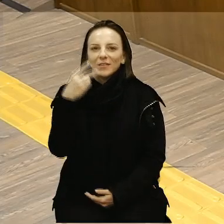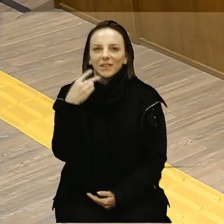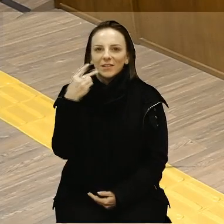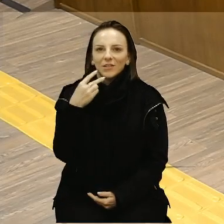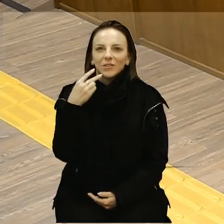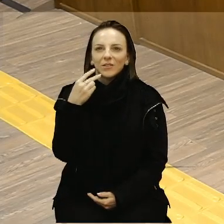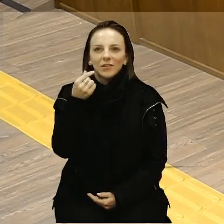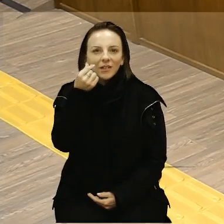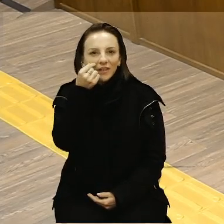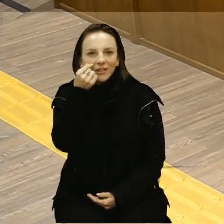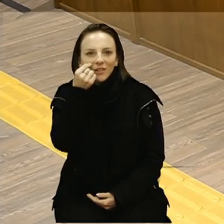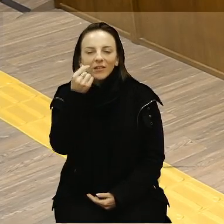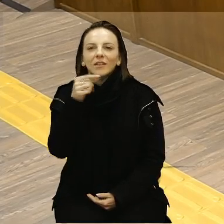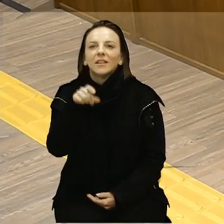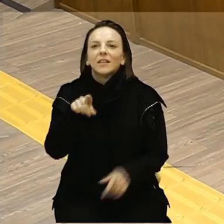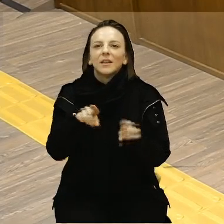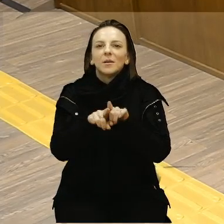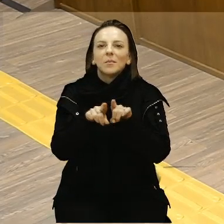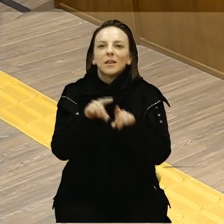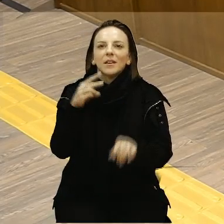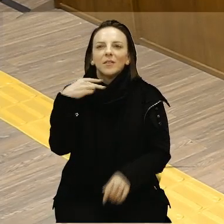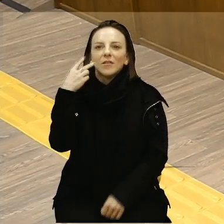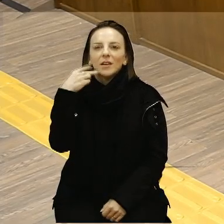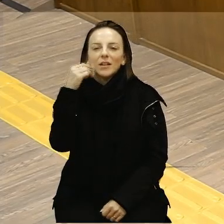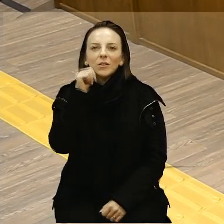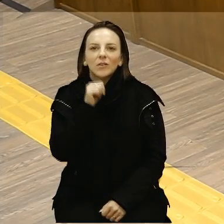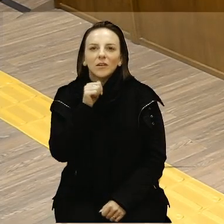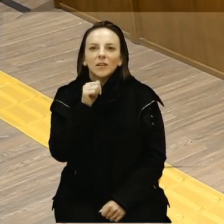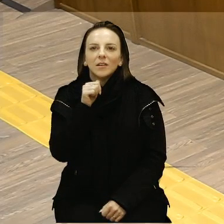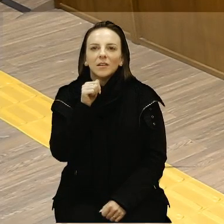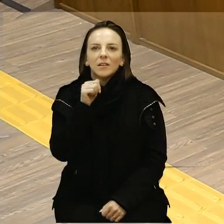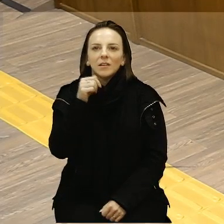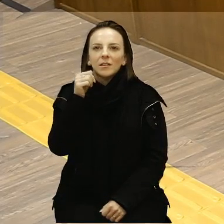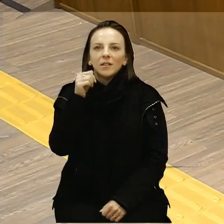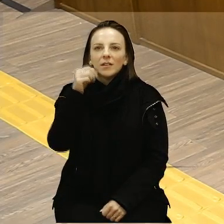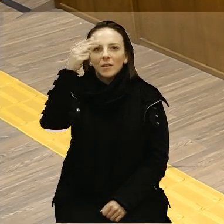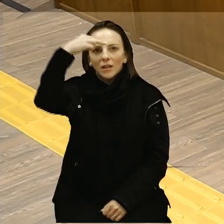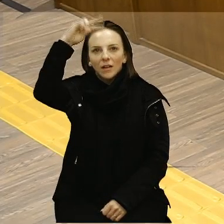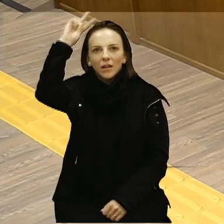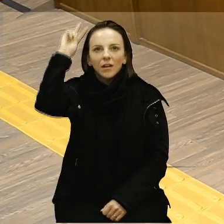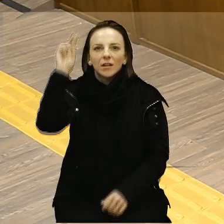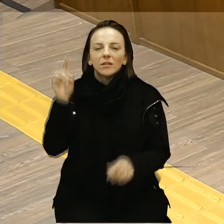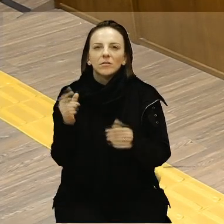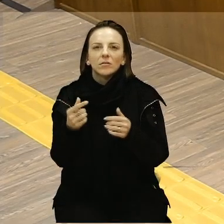Frício. Vereadora Sandra Bonito, prejudicada. Vereador Edson da Rosa, prejudicado. Vereador